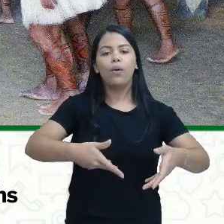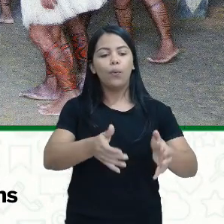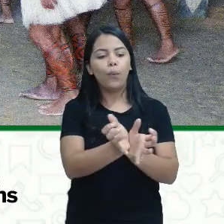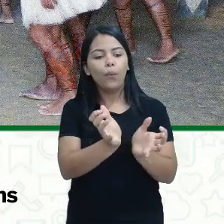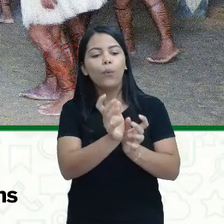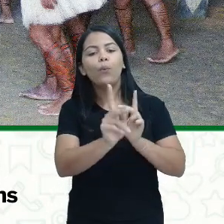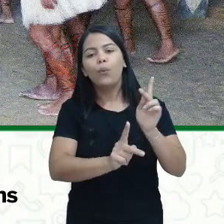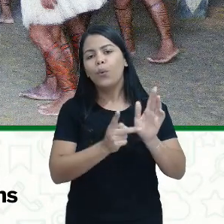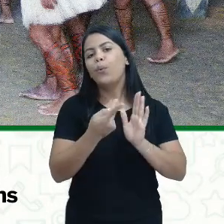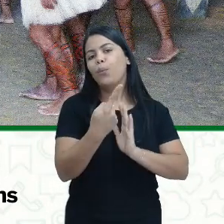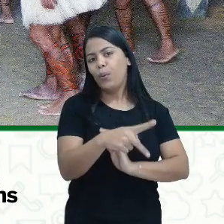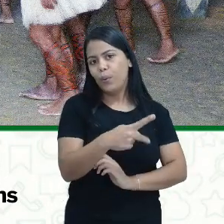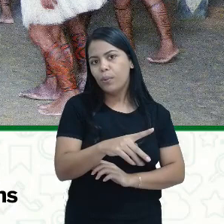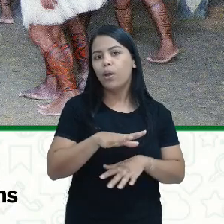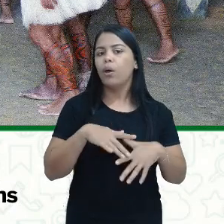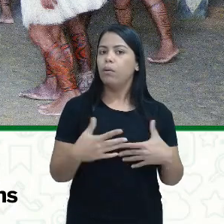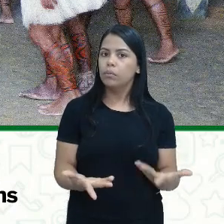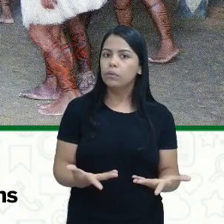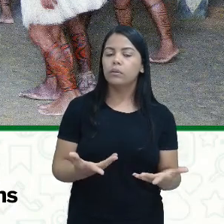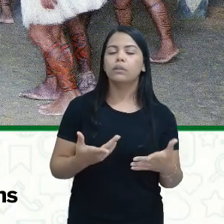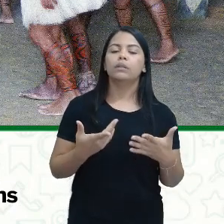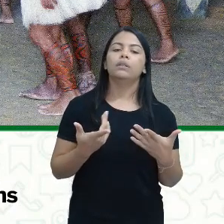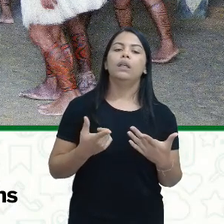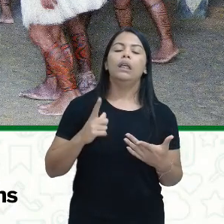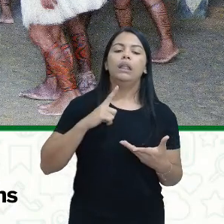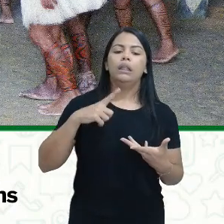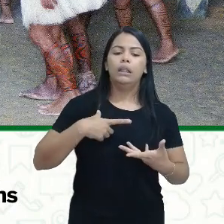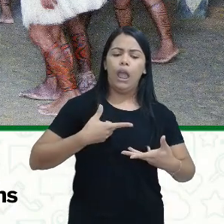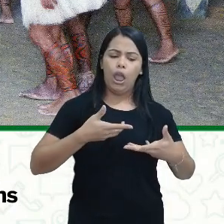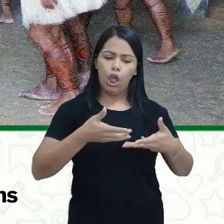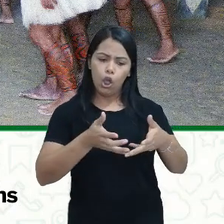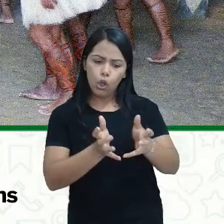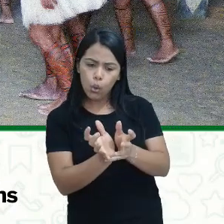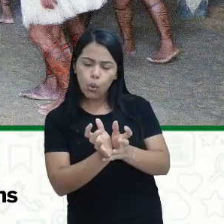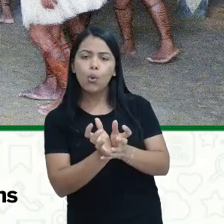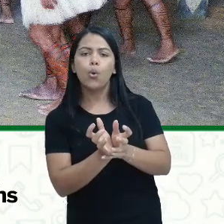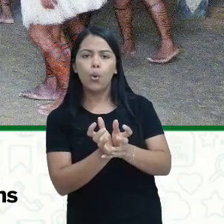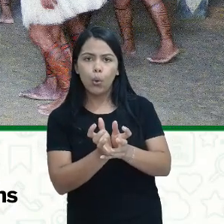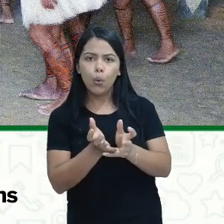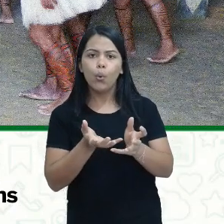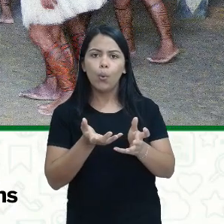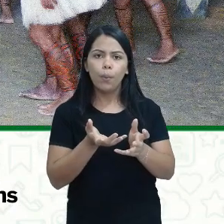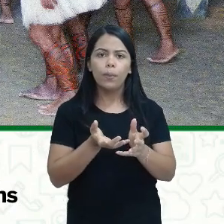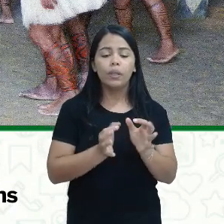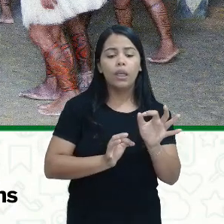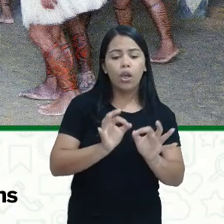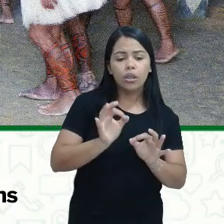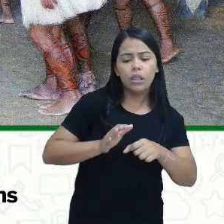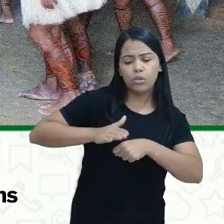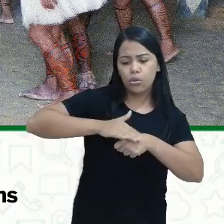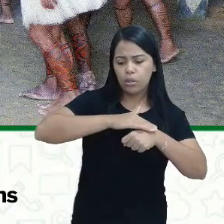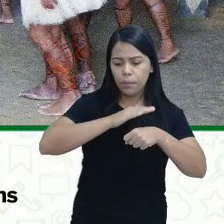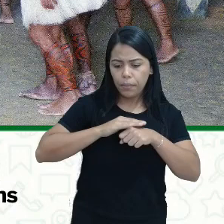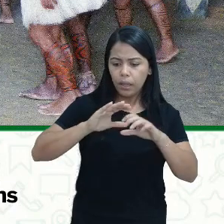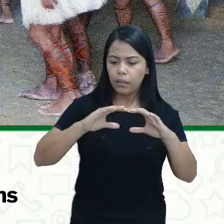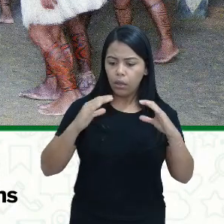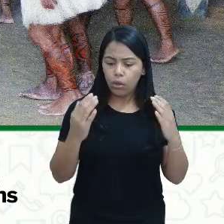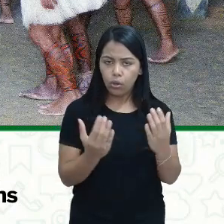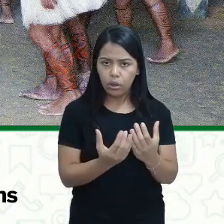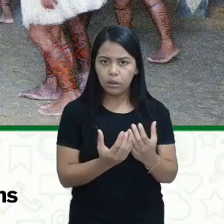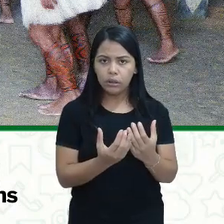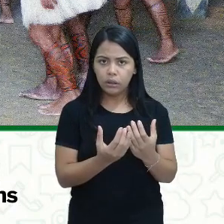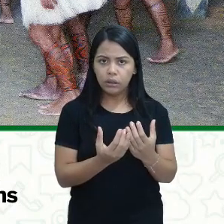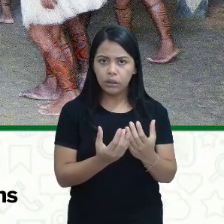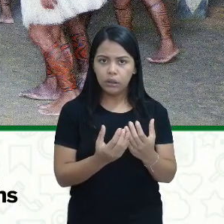originários, constituem coletividades específicas e se distinguem da